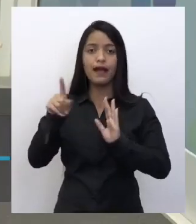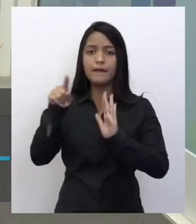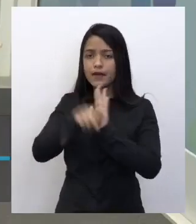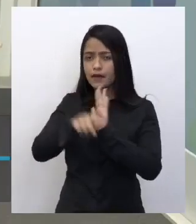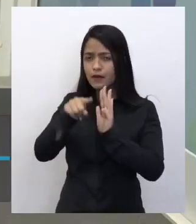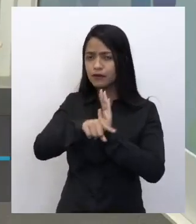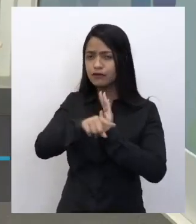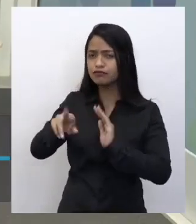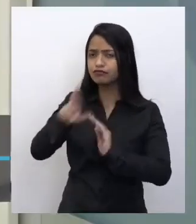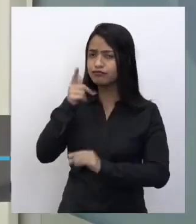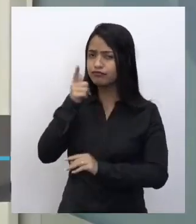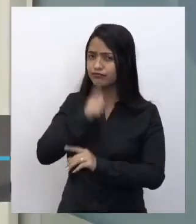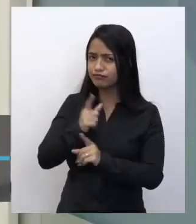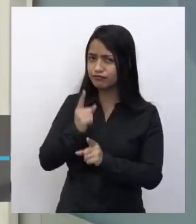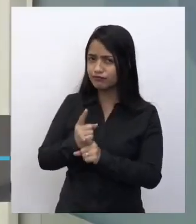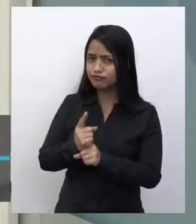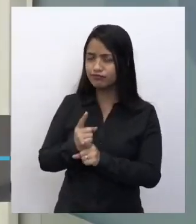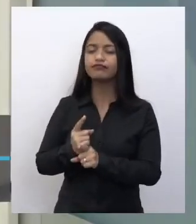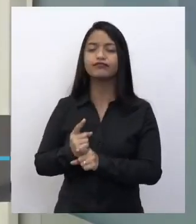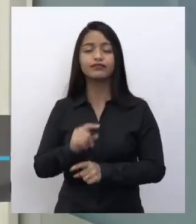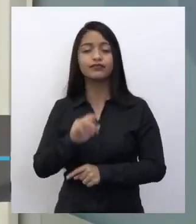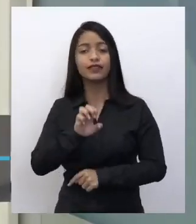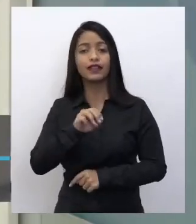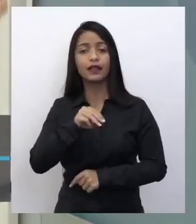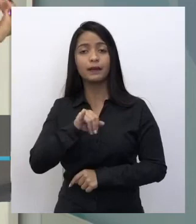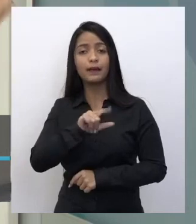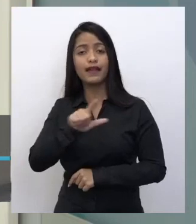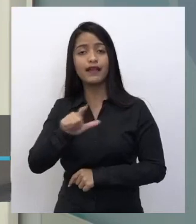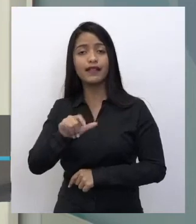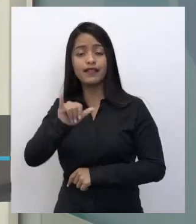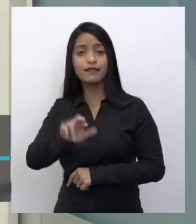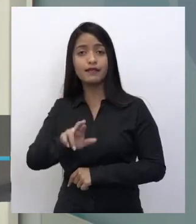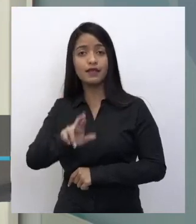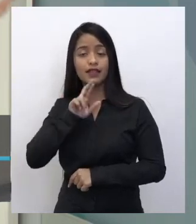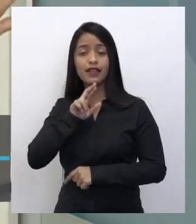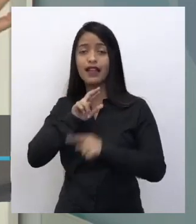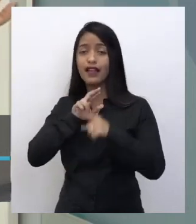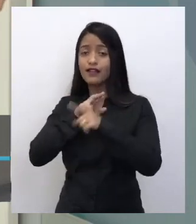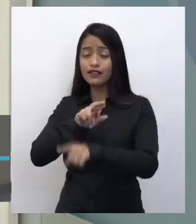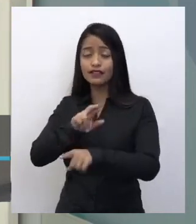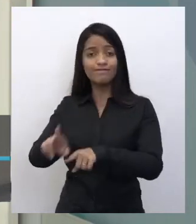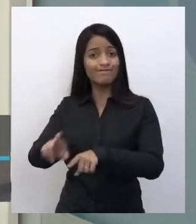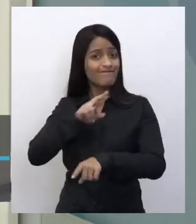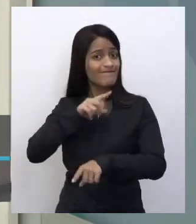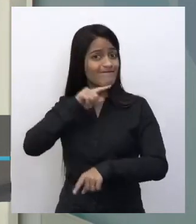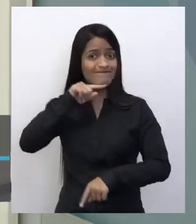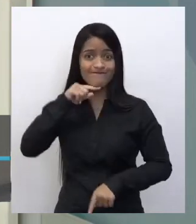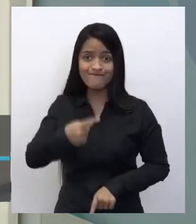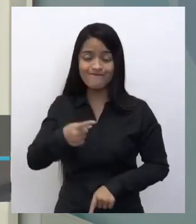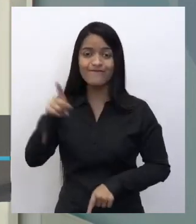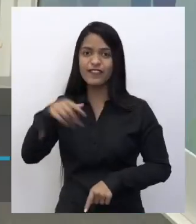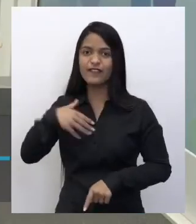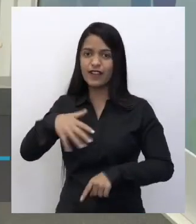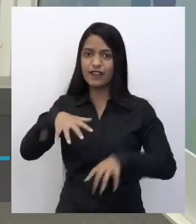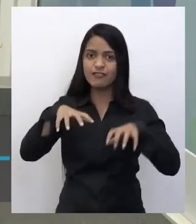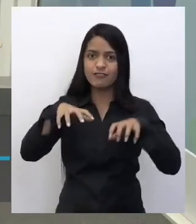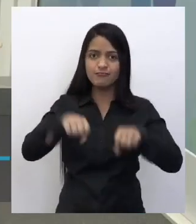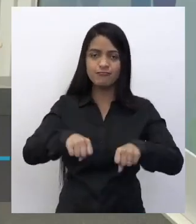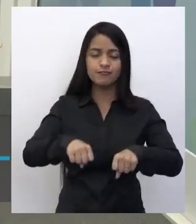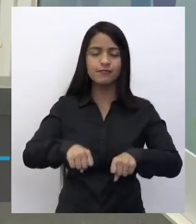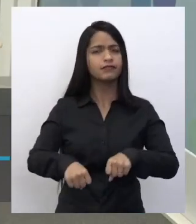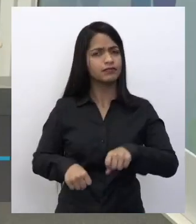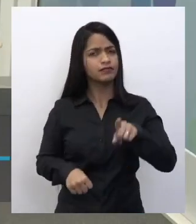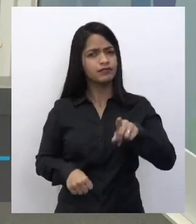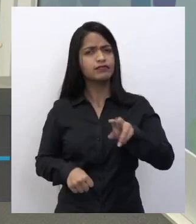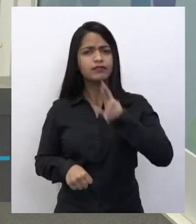olha, a Emily quase falou, ela falou, quem não acertava, ela devorava, mas tá quase, tá não quase, tá? Quase, na frase famosa. Melhor que